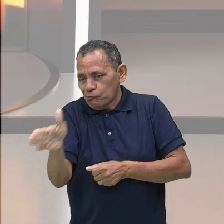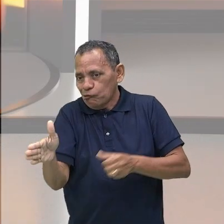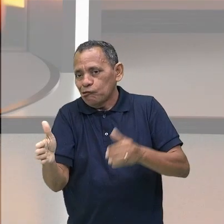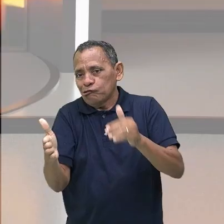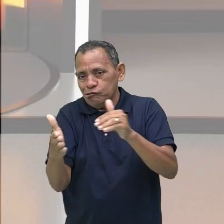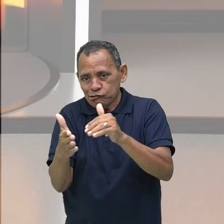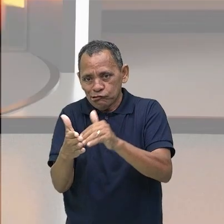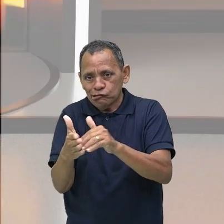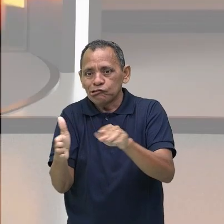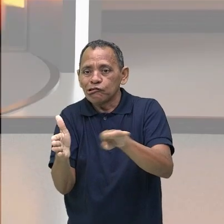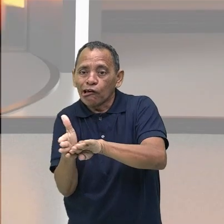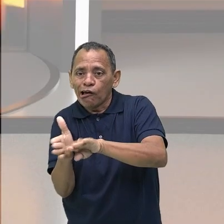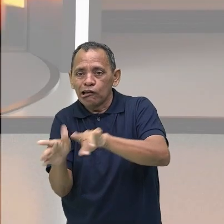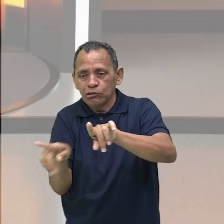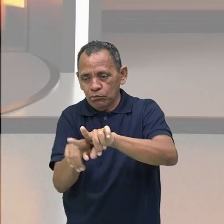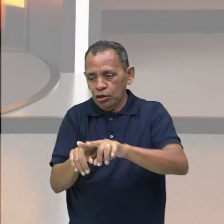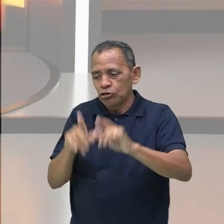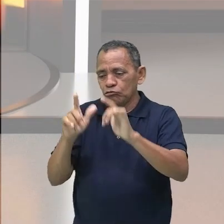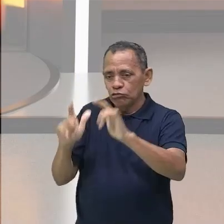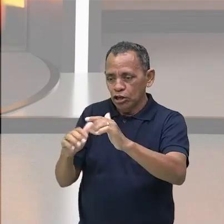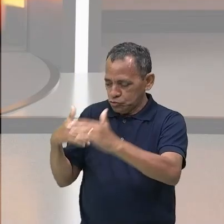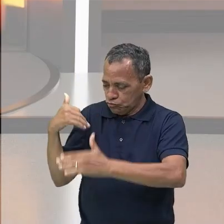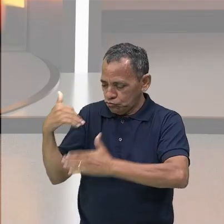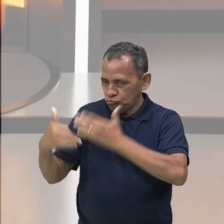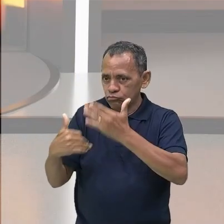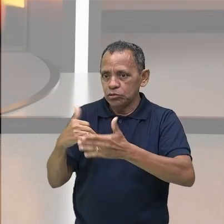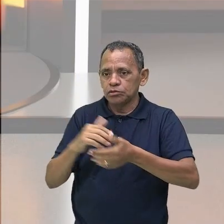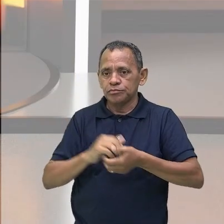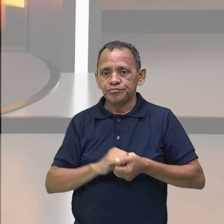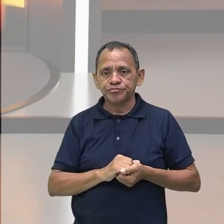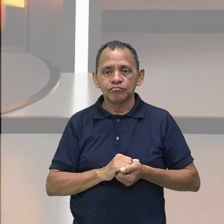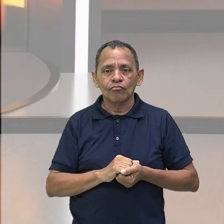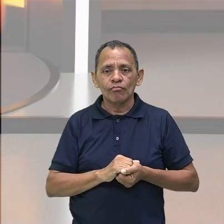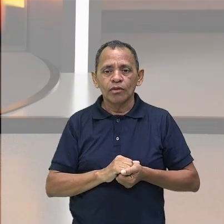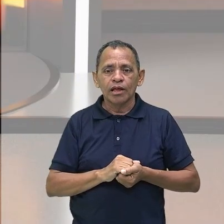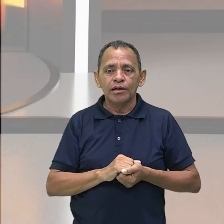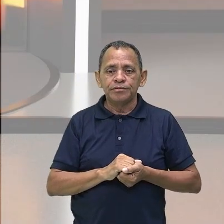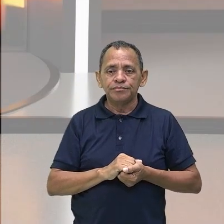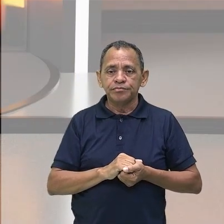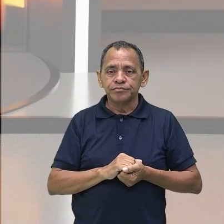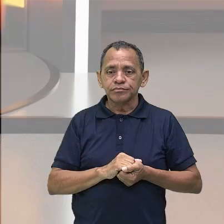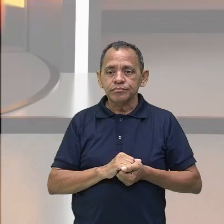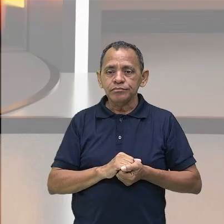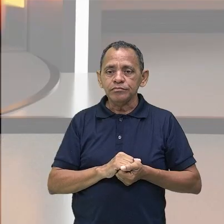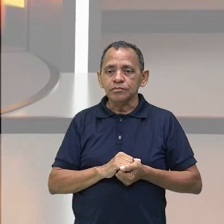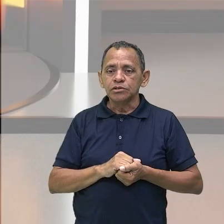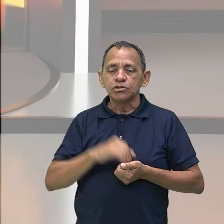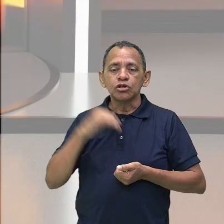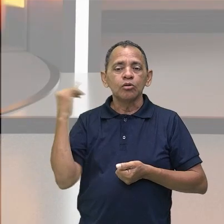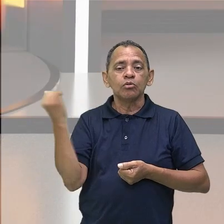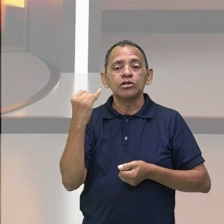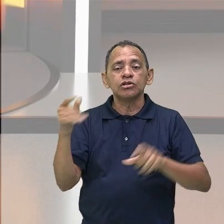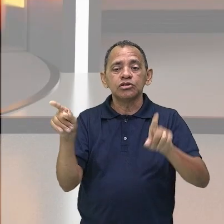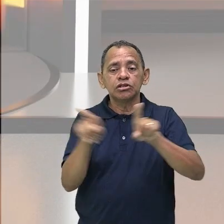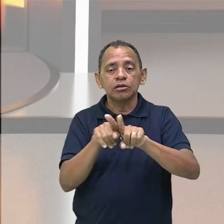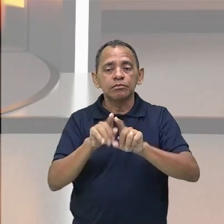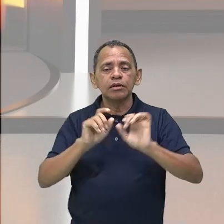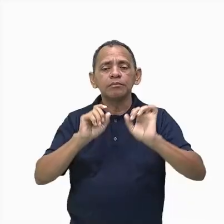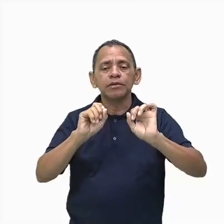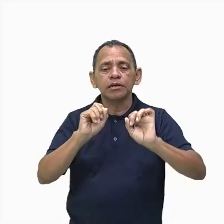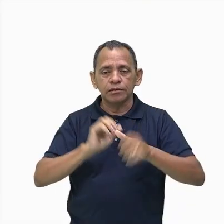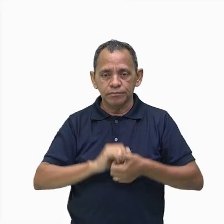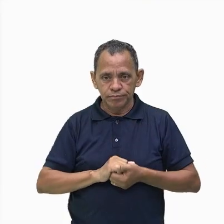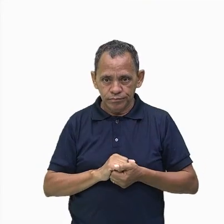acaba ocorrendo, tá bom? Agora, os ramais também eles vão ser essenciais para o quê?